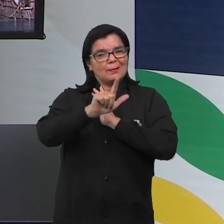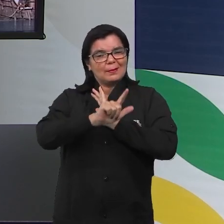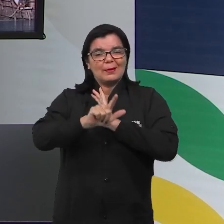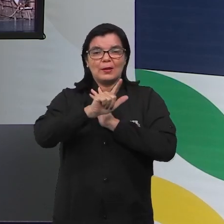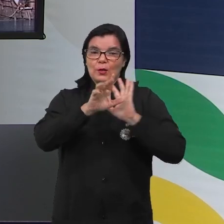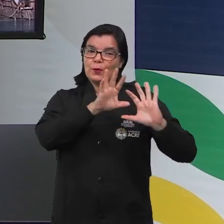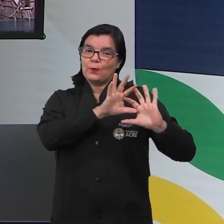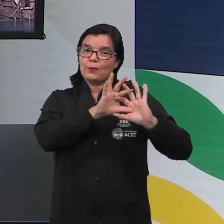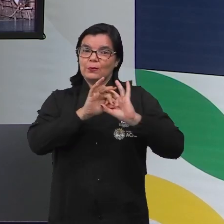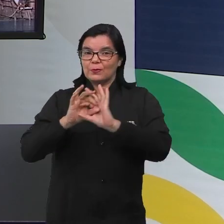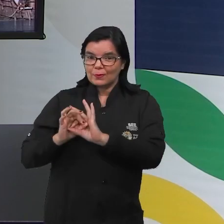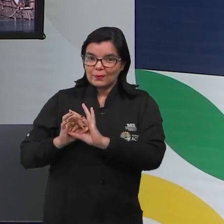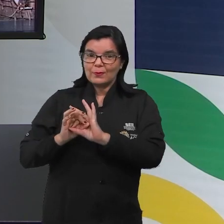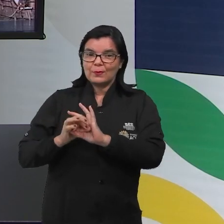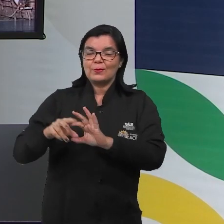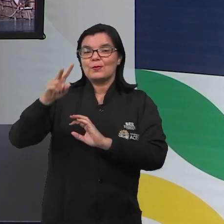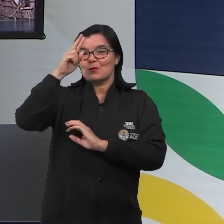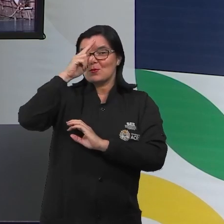e o contexto